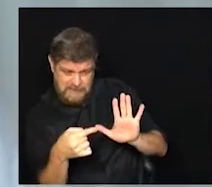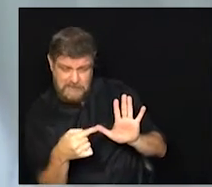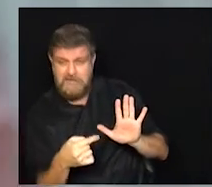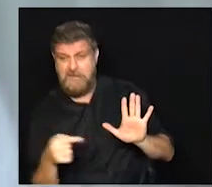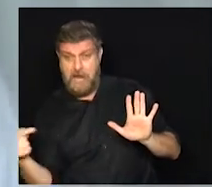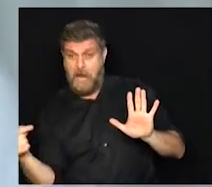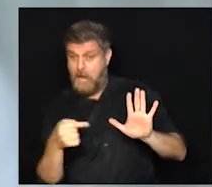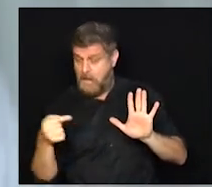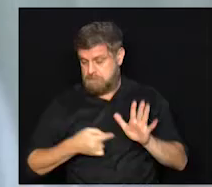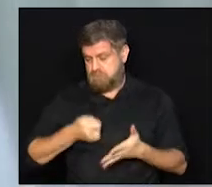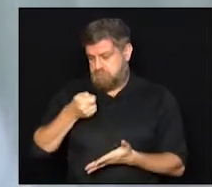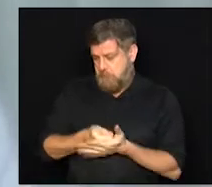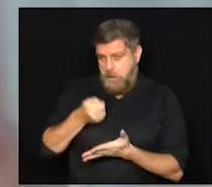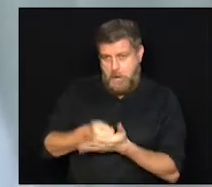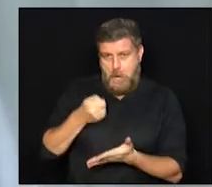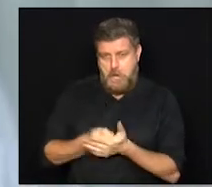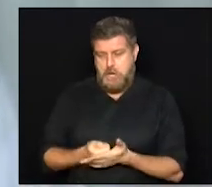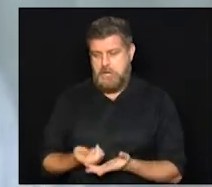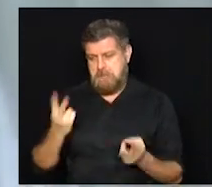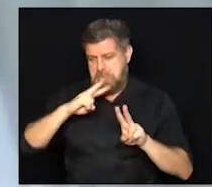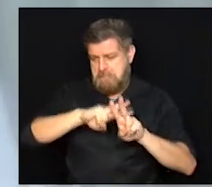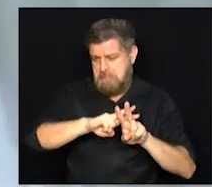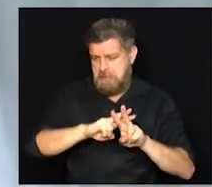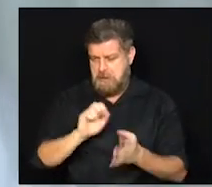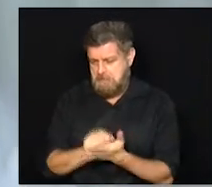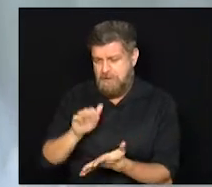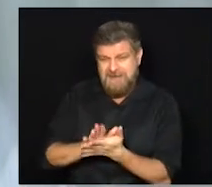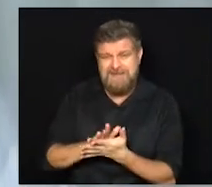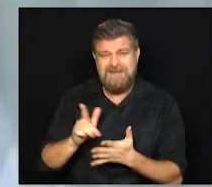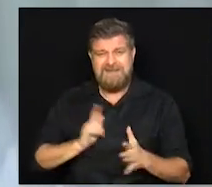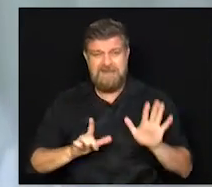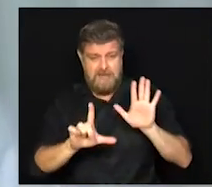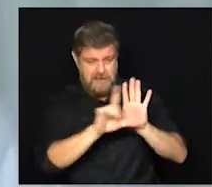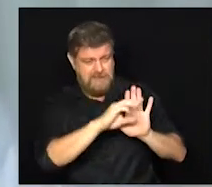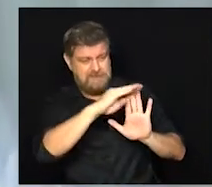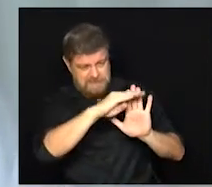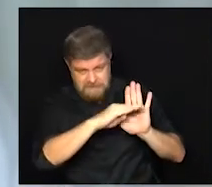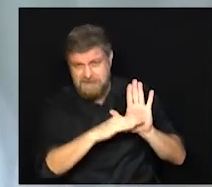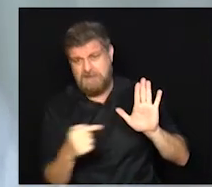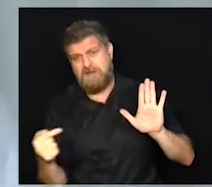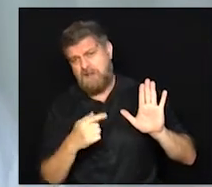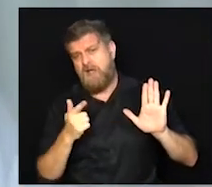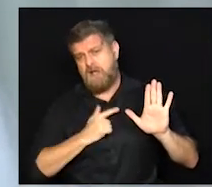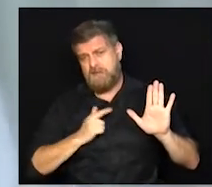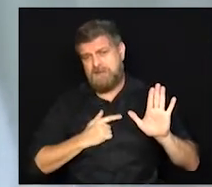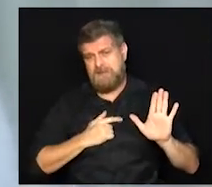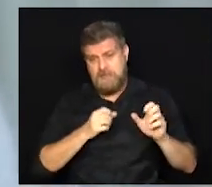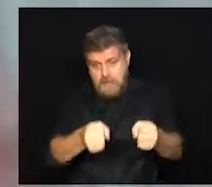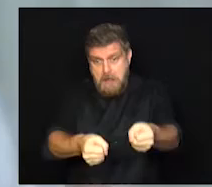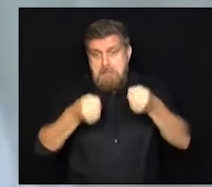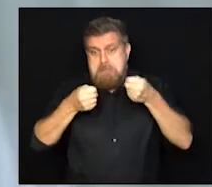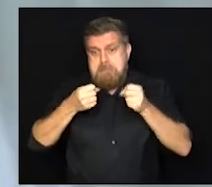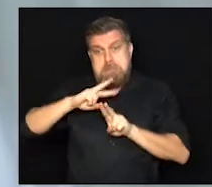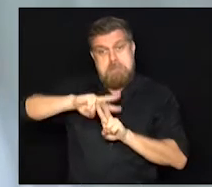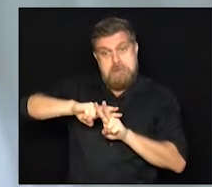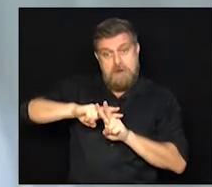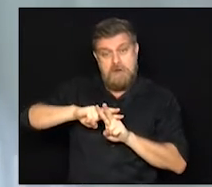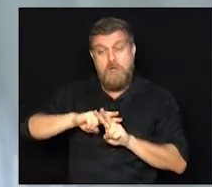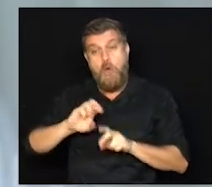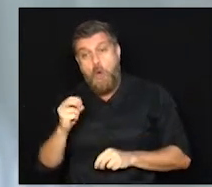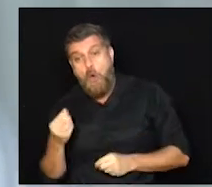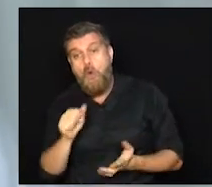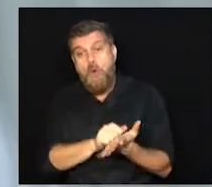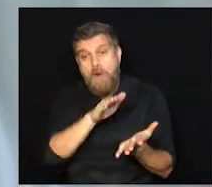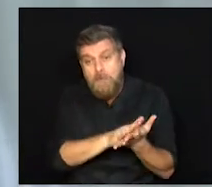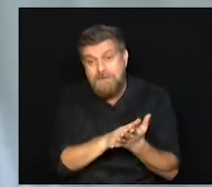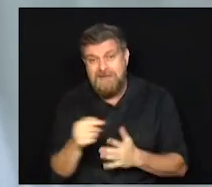a lei vai punir, a lei vai fazer um monte de coisa. A gente tem penas, inclusive, né? Pena de prisão, pena de multa.